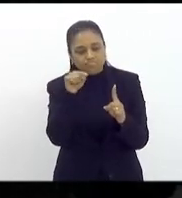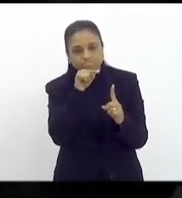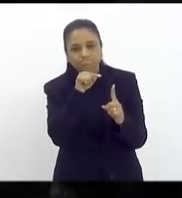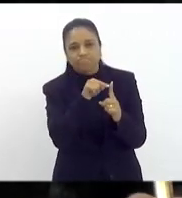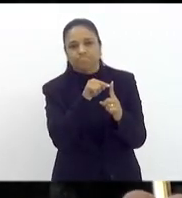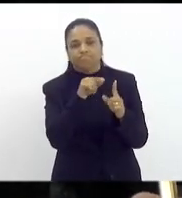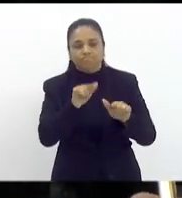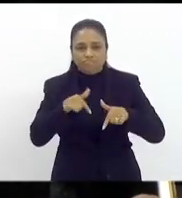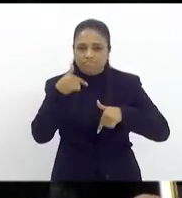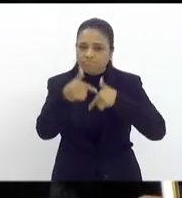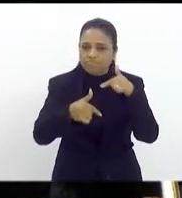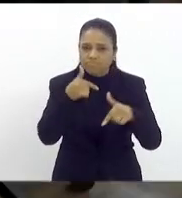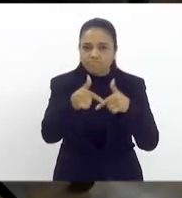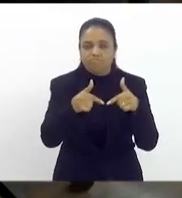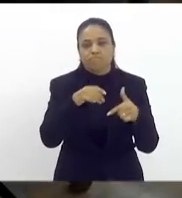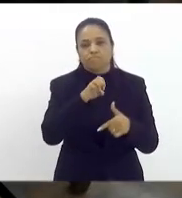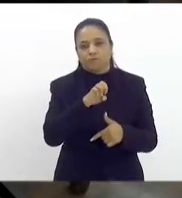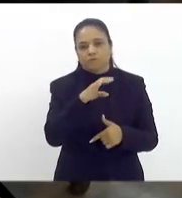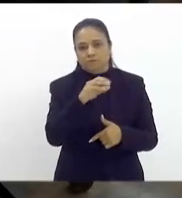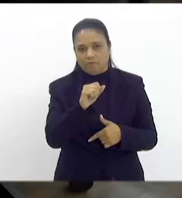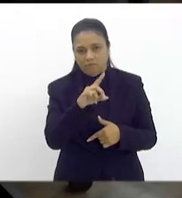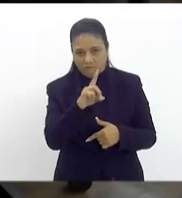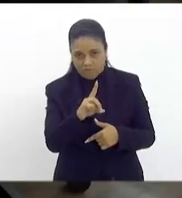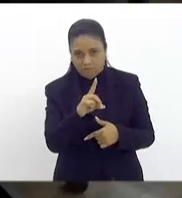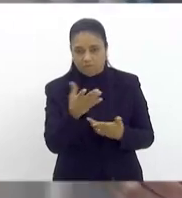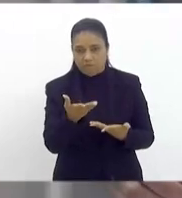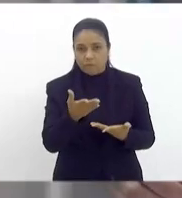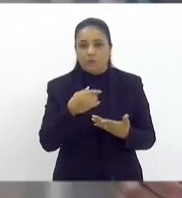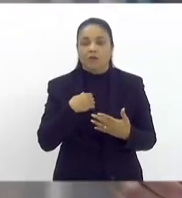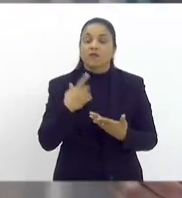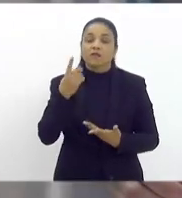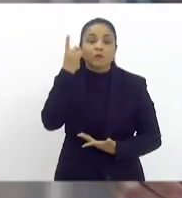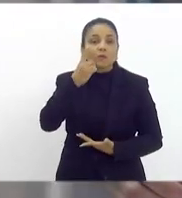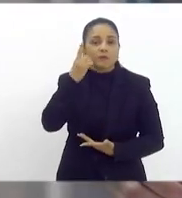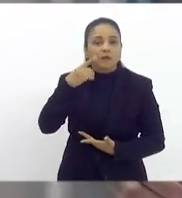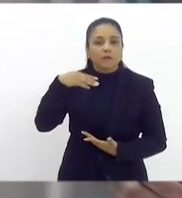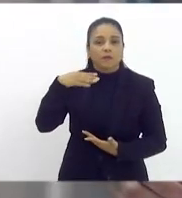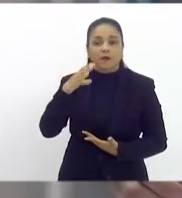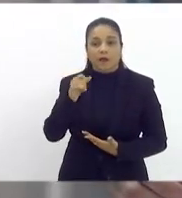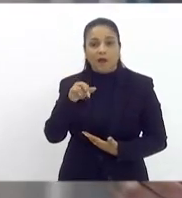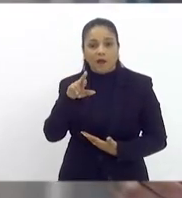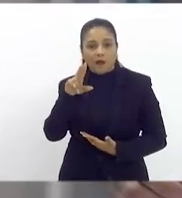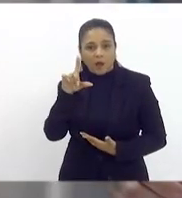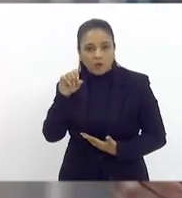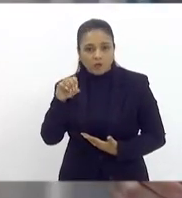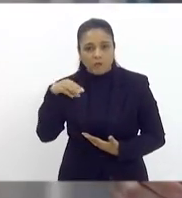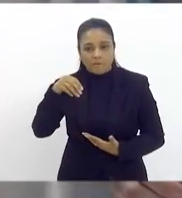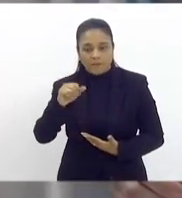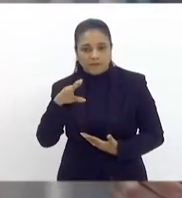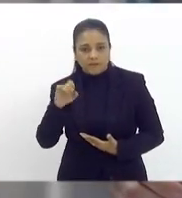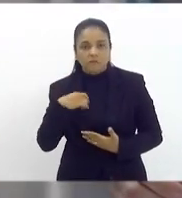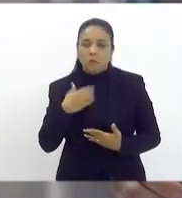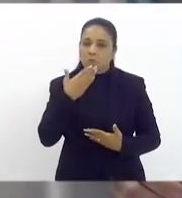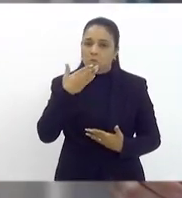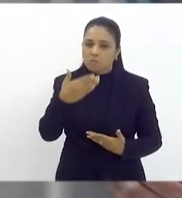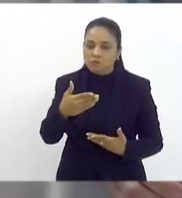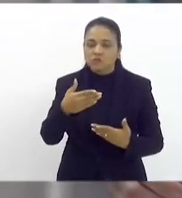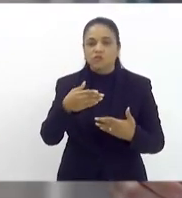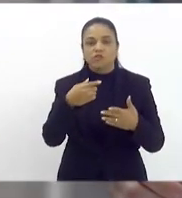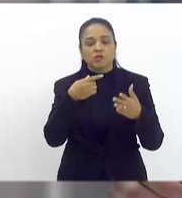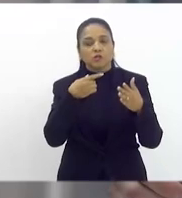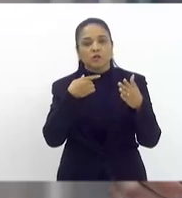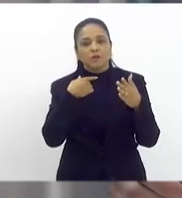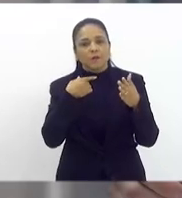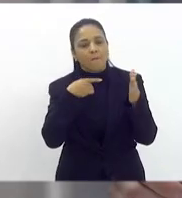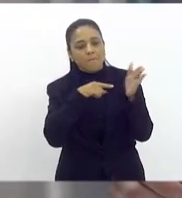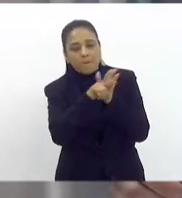da atividade fim do ECAD. Deputado Carlos Macedo, eu indago Vossa Excelência, não gostaria de começar os questionamentos